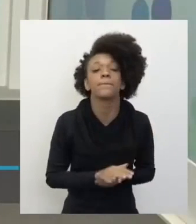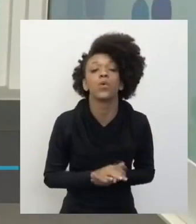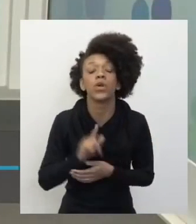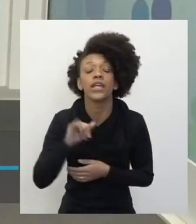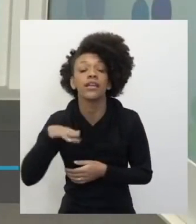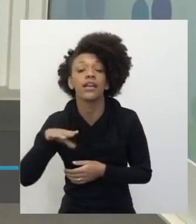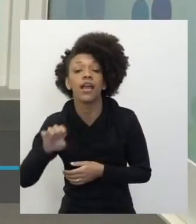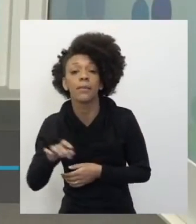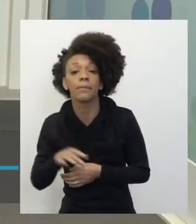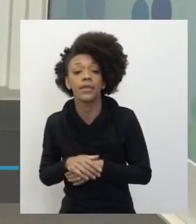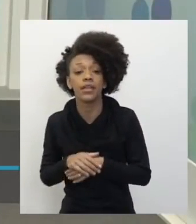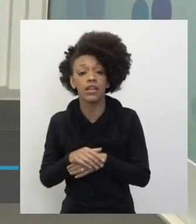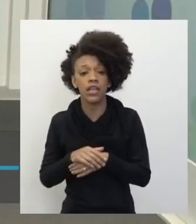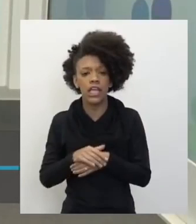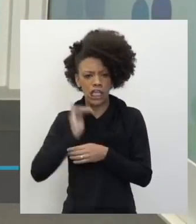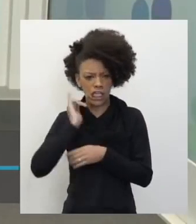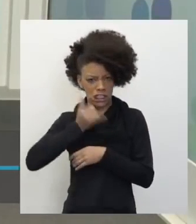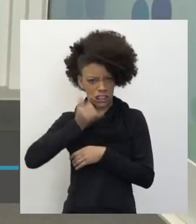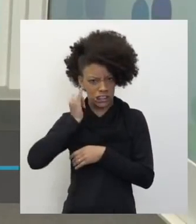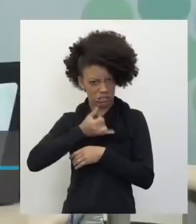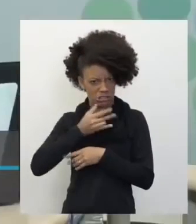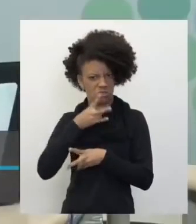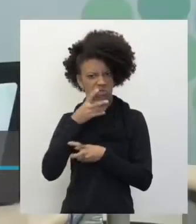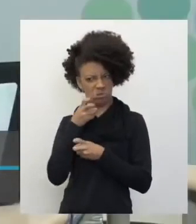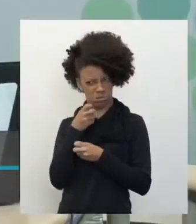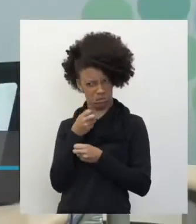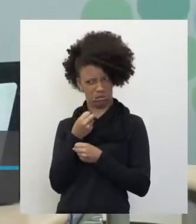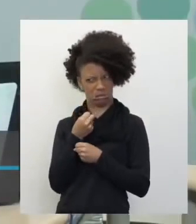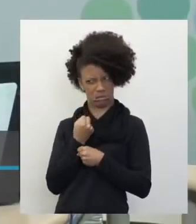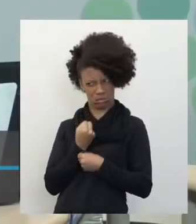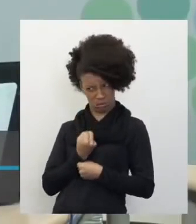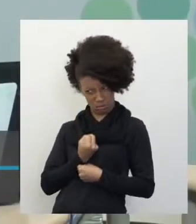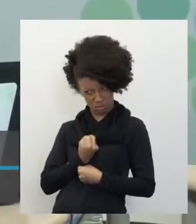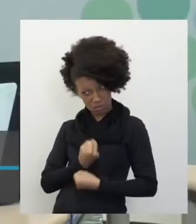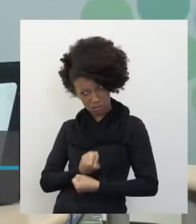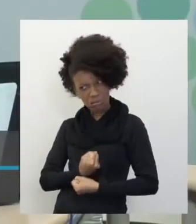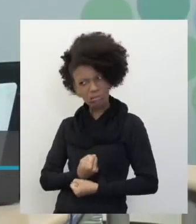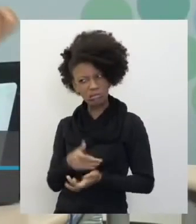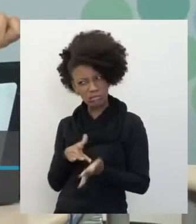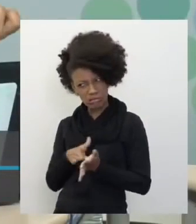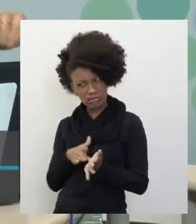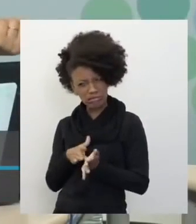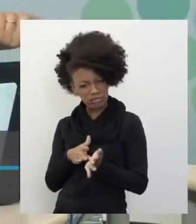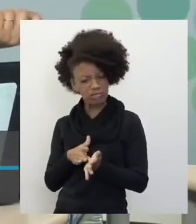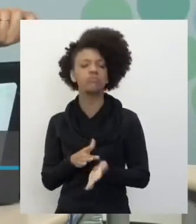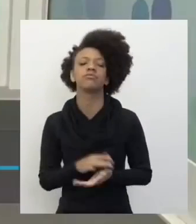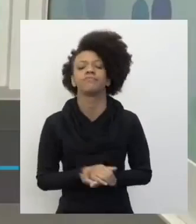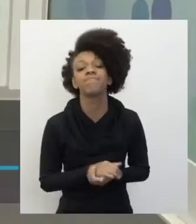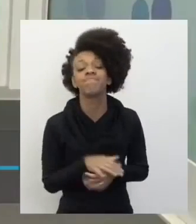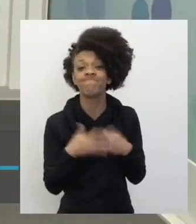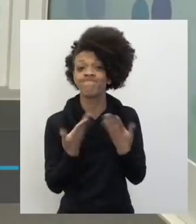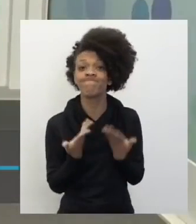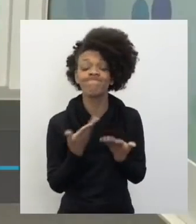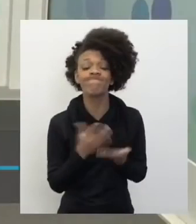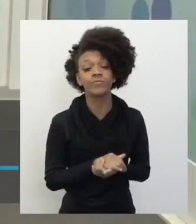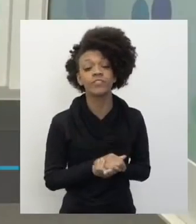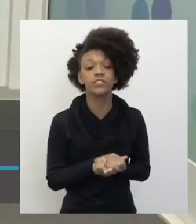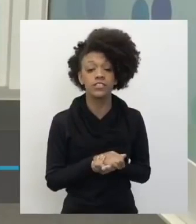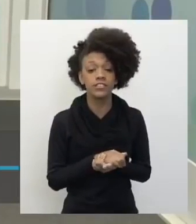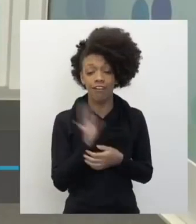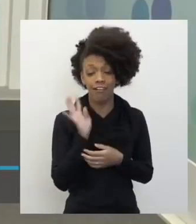Ele falou assim, são histórias bem forçadas. Muito legal, bem